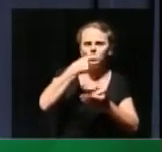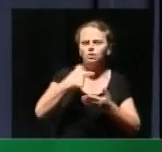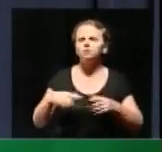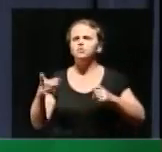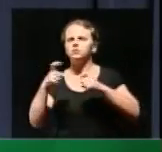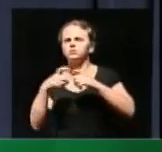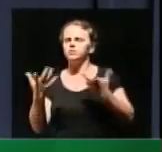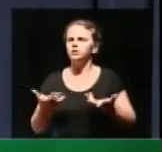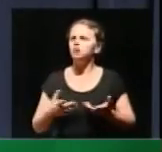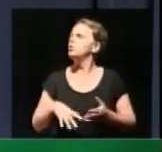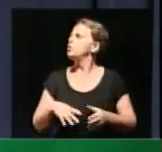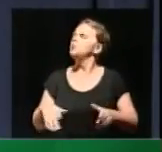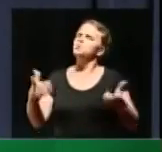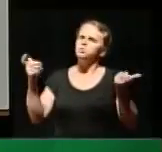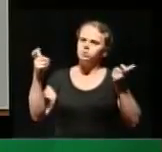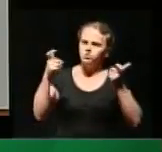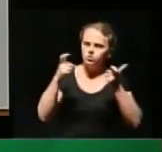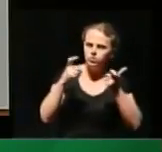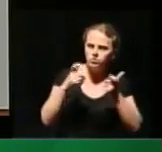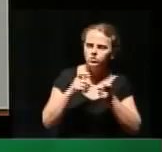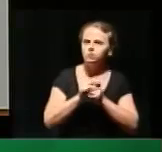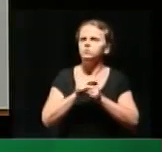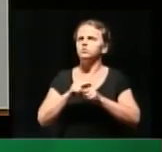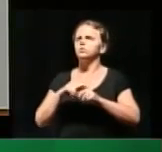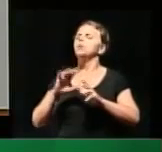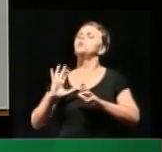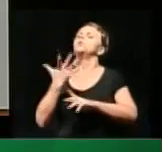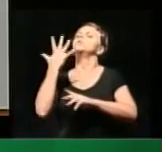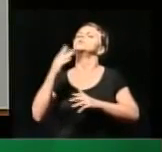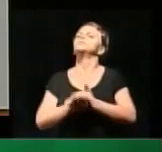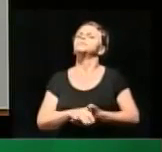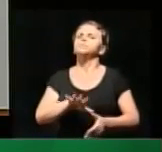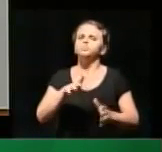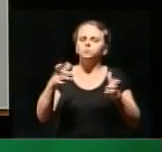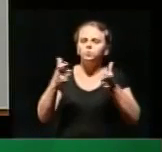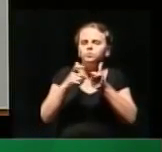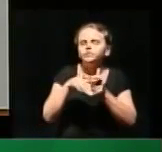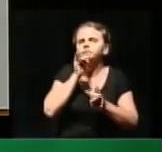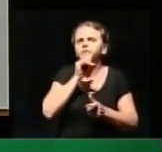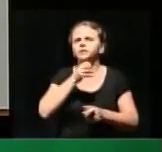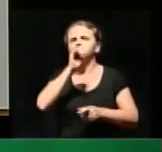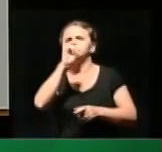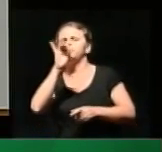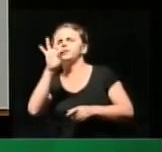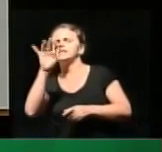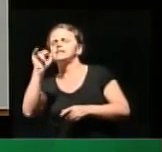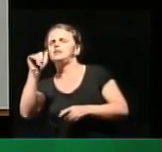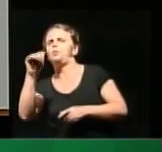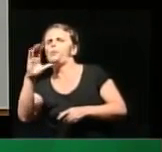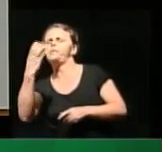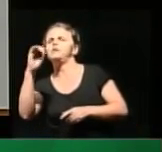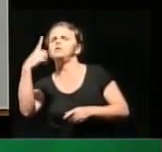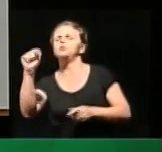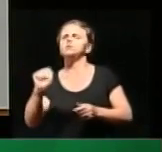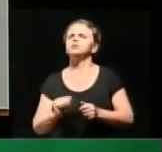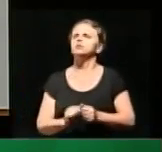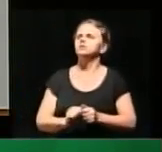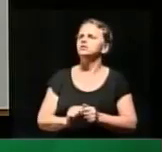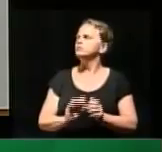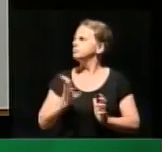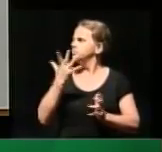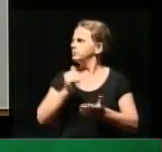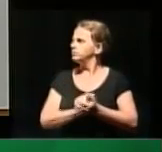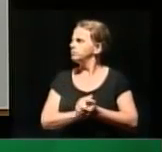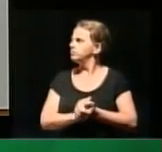a infectividade, ou reduz o risco de infecção, e daí tem um monte de coisa acontecendo. Né? Algumas coisas, que nem eu já falei, a